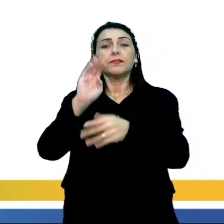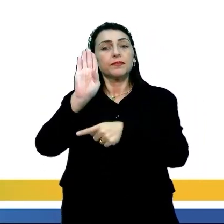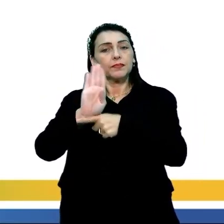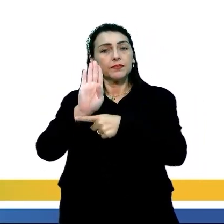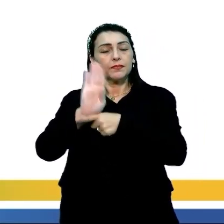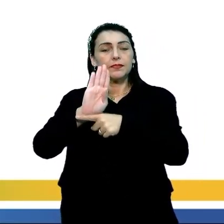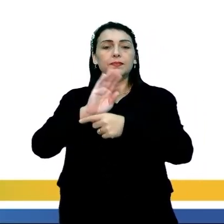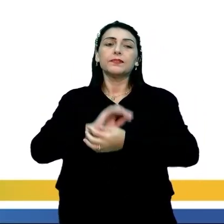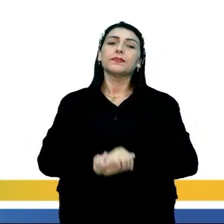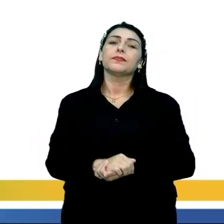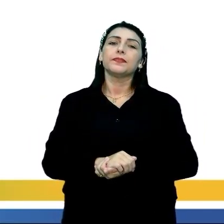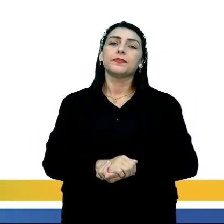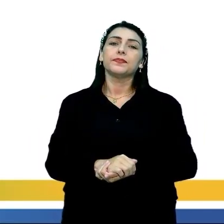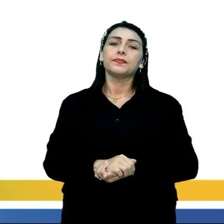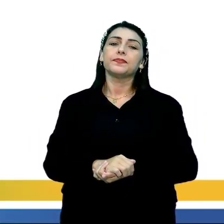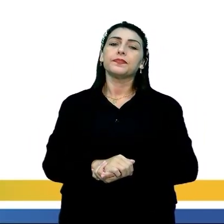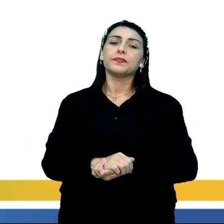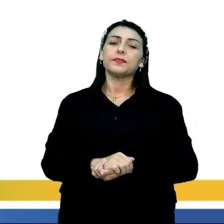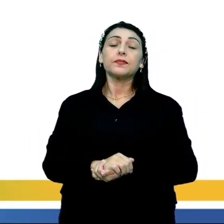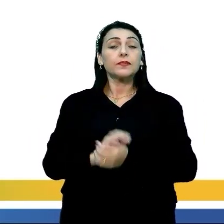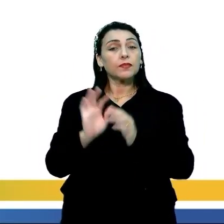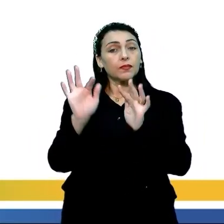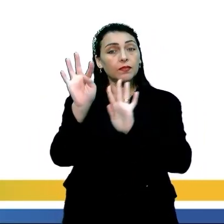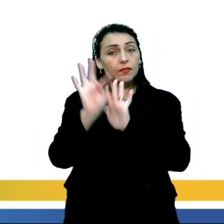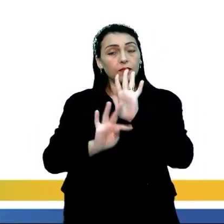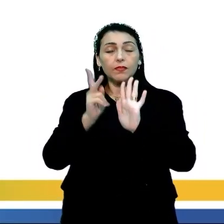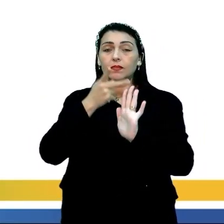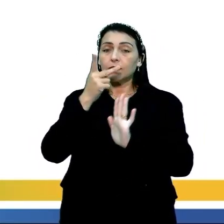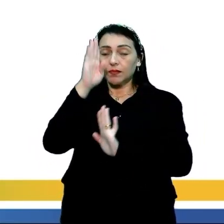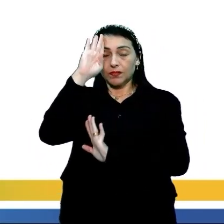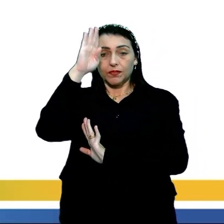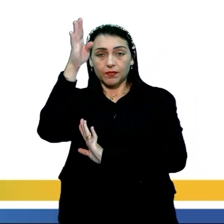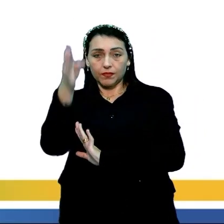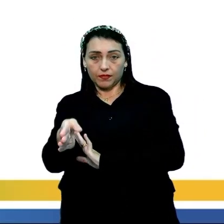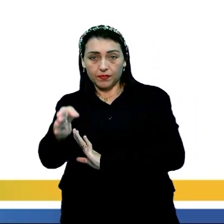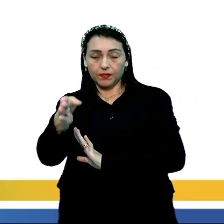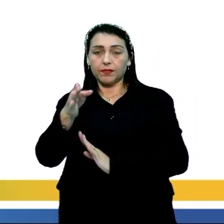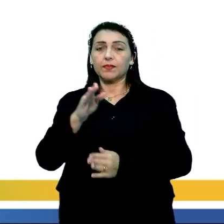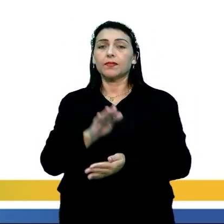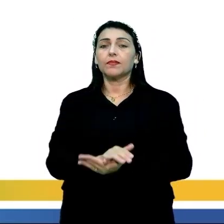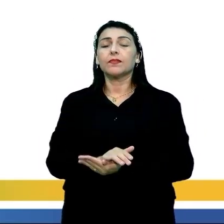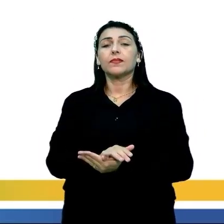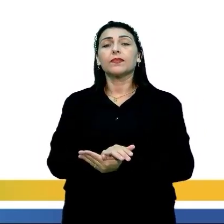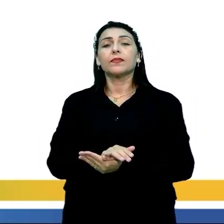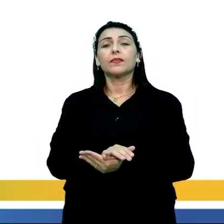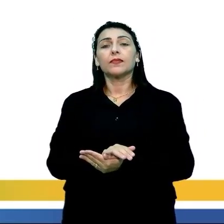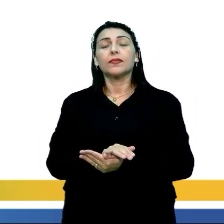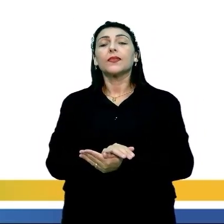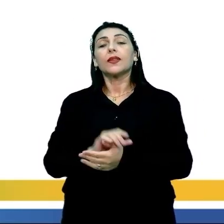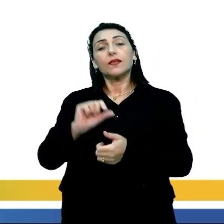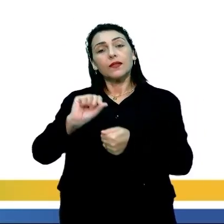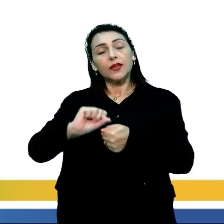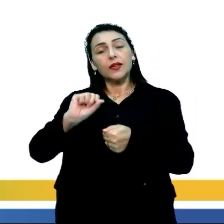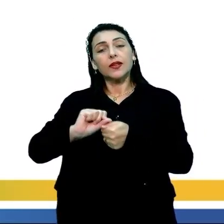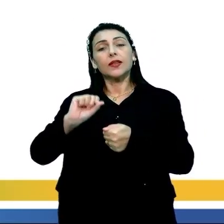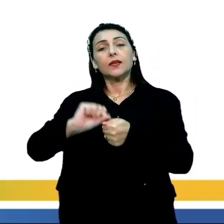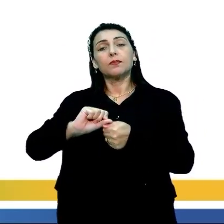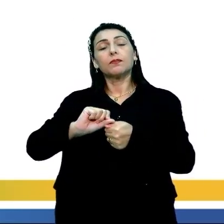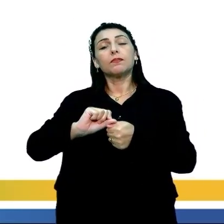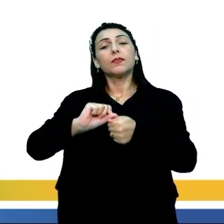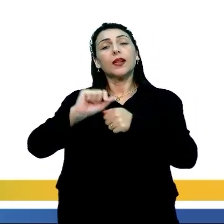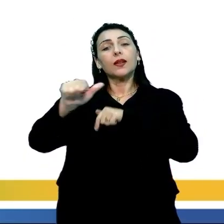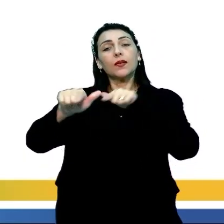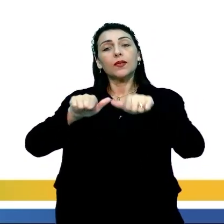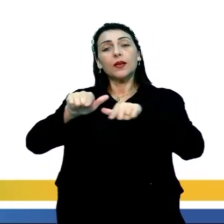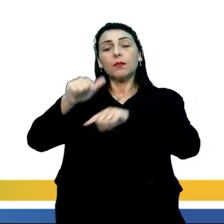B, domínio amazônico, quando o texto fala principalmente da ameaça aí realizada pela